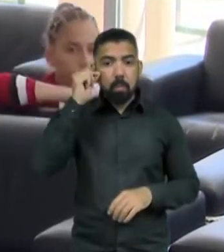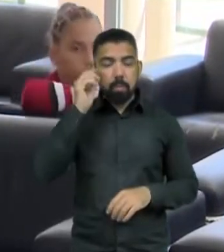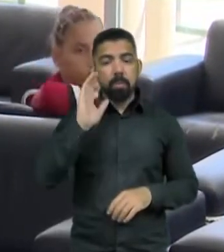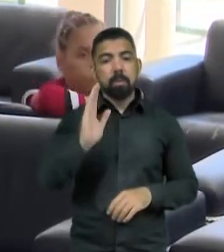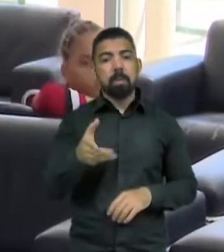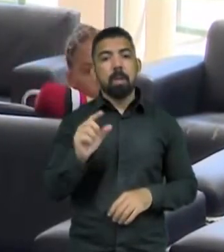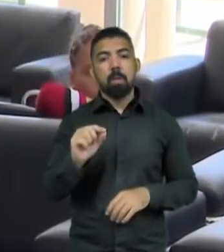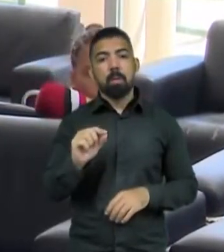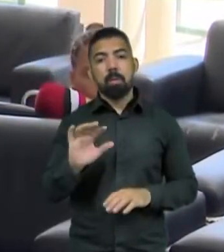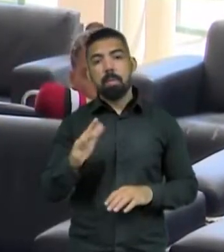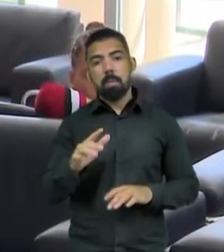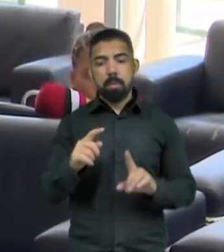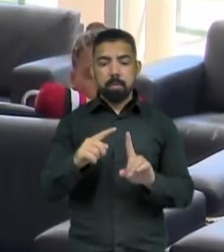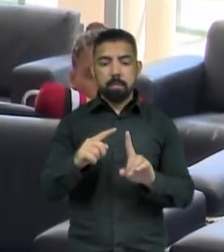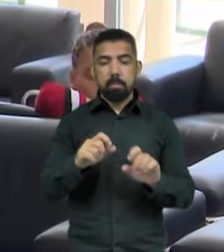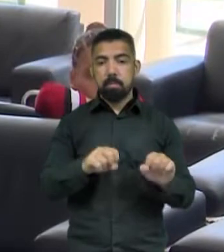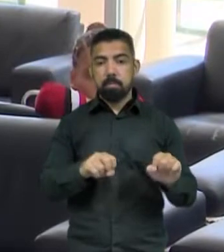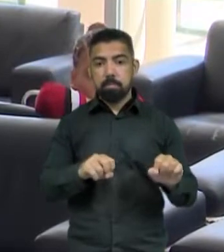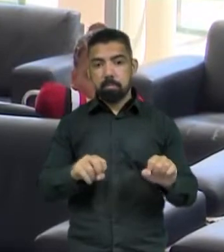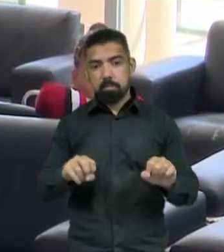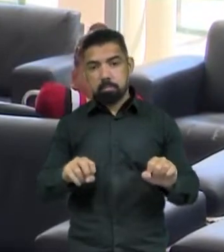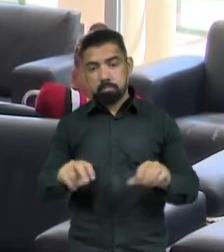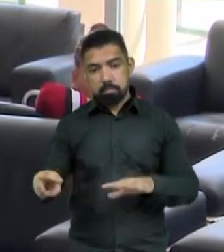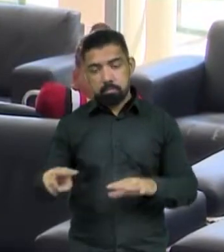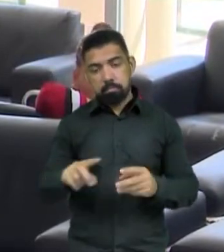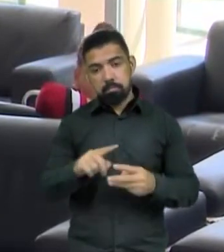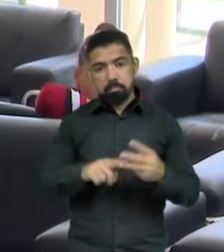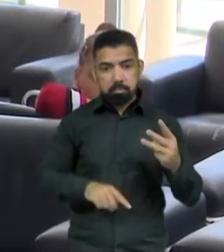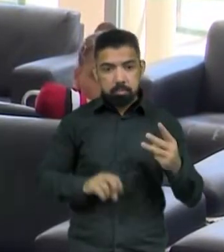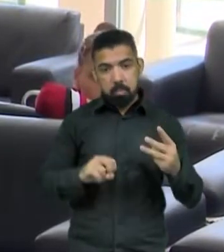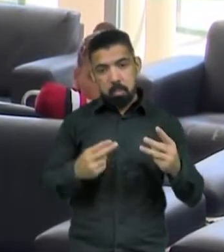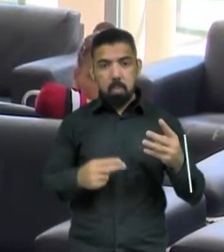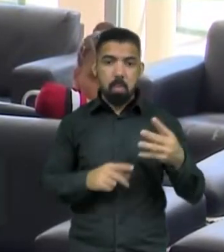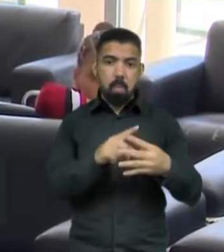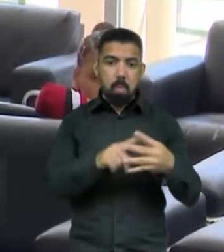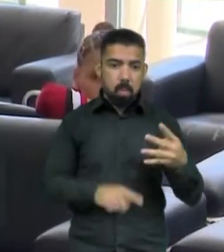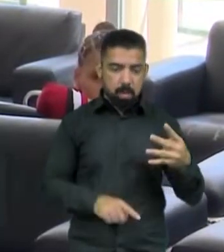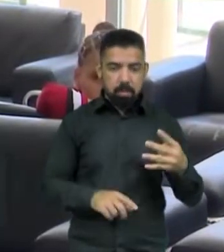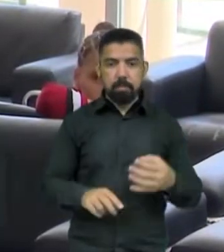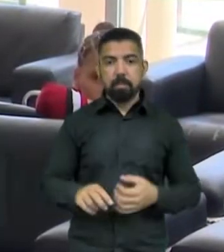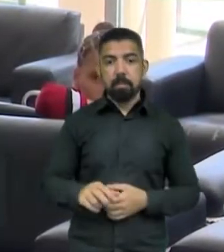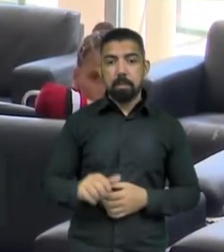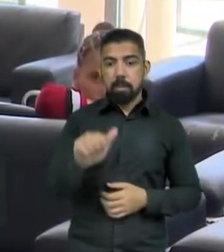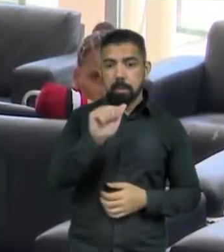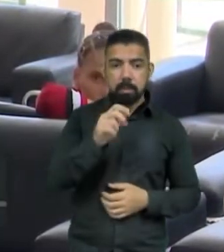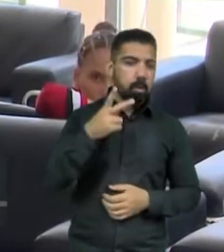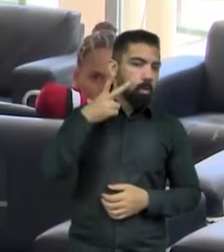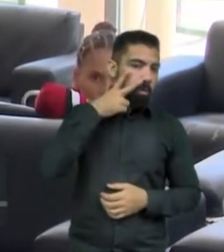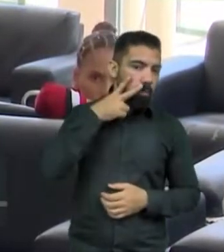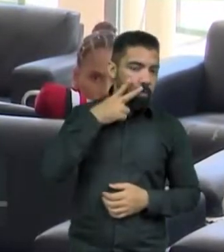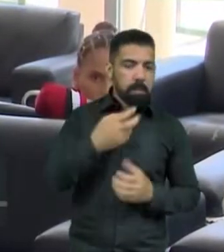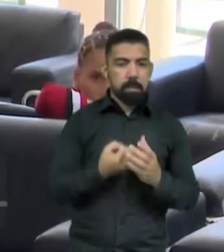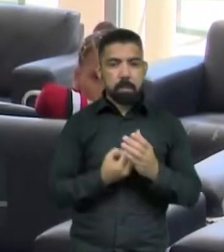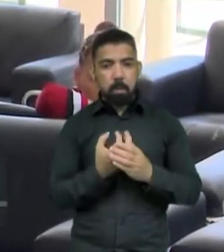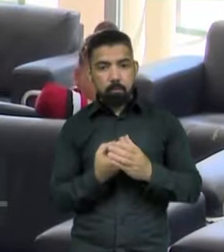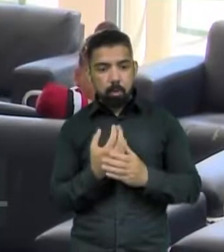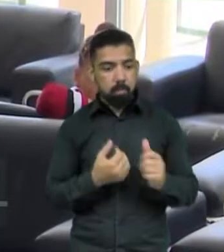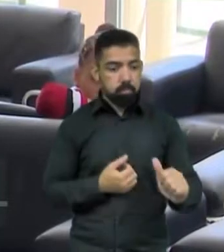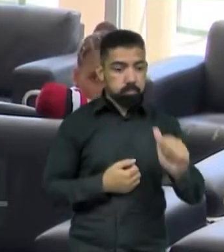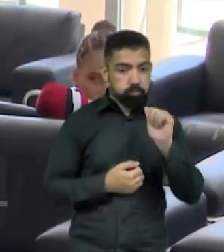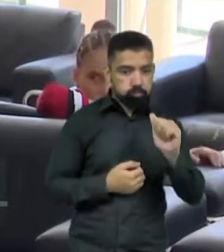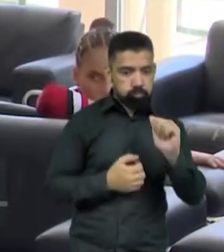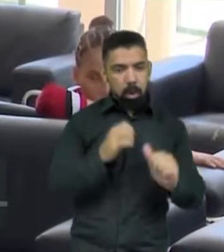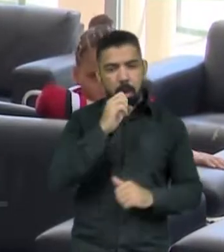mais ou menos 3 ou 4 semanas. Então, aquilo ali já pode, aquele álcool, aquele vinho, aquela cerveja que você tomou no final de